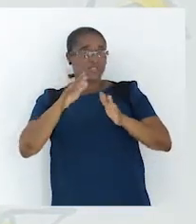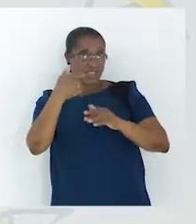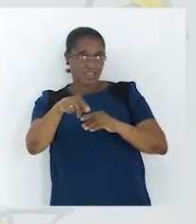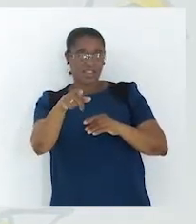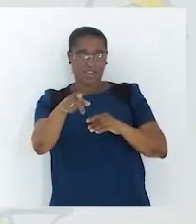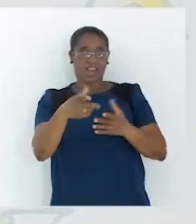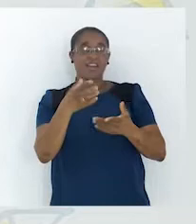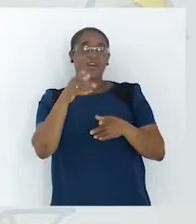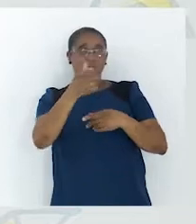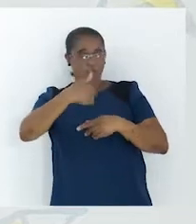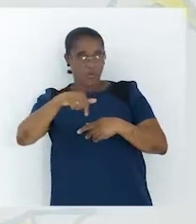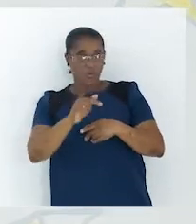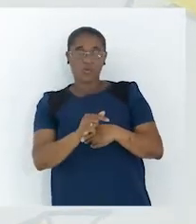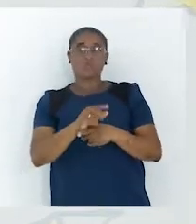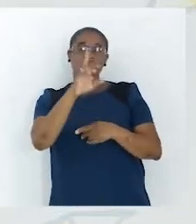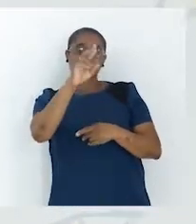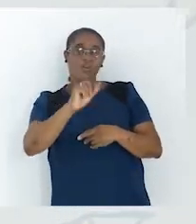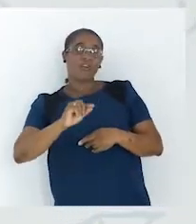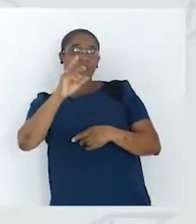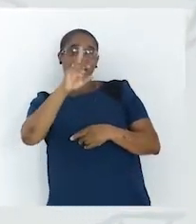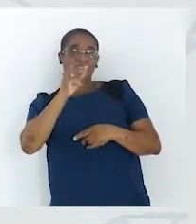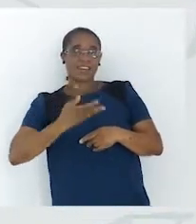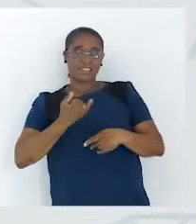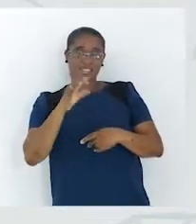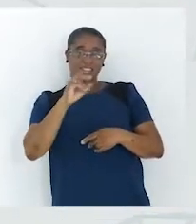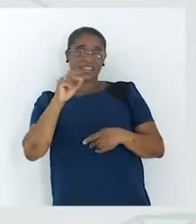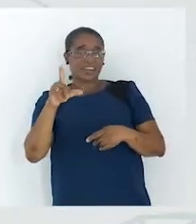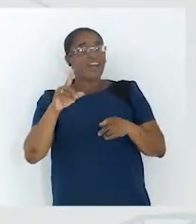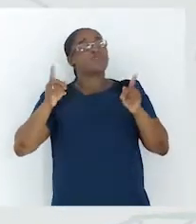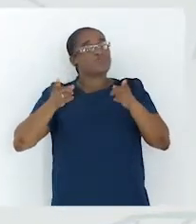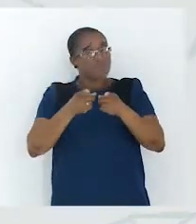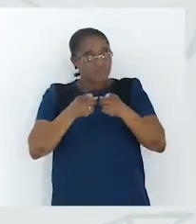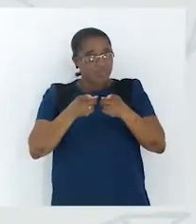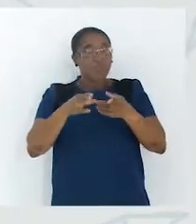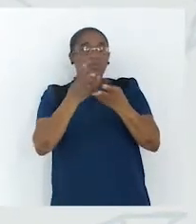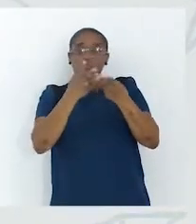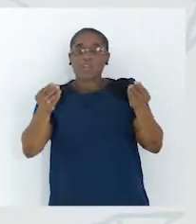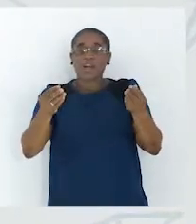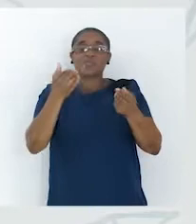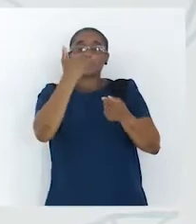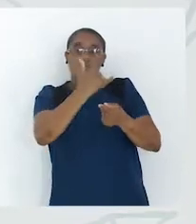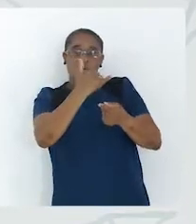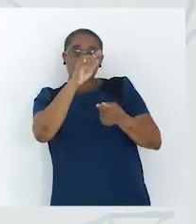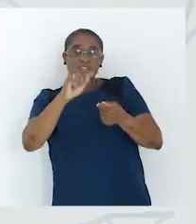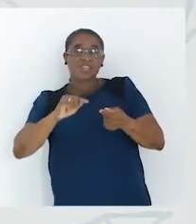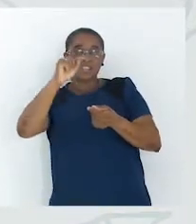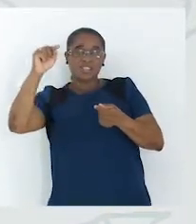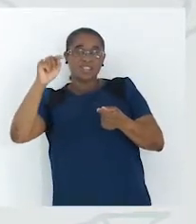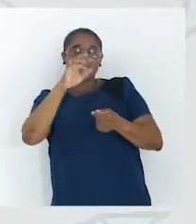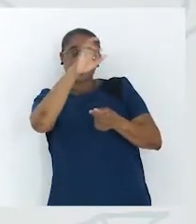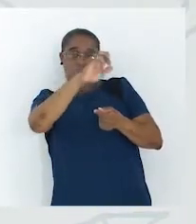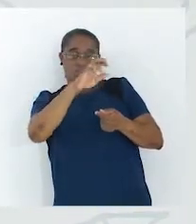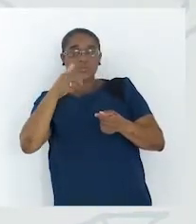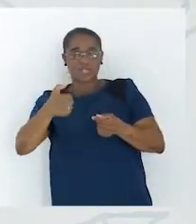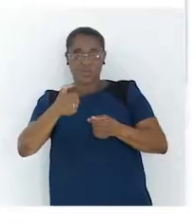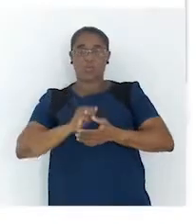temos o nosso radical simplificado consultado dois raízes oito